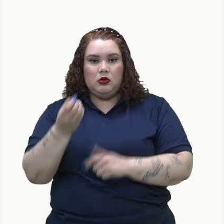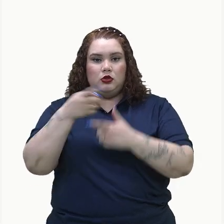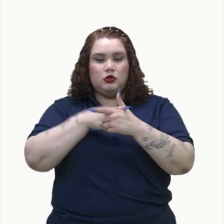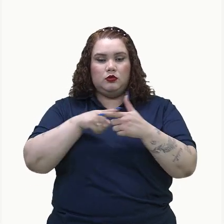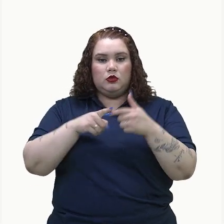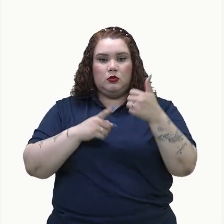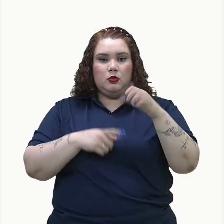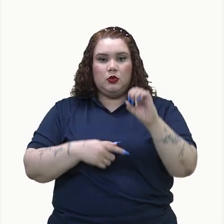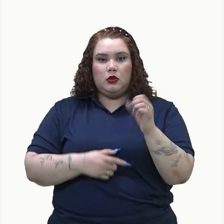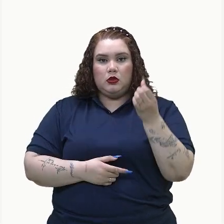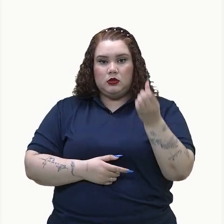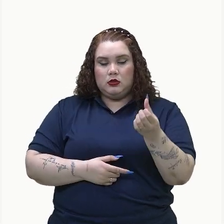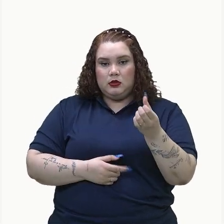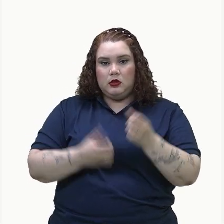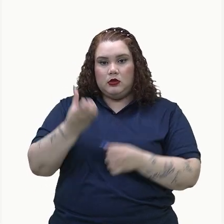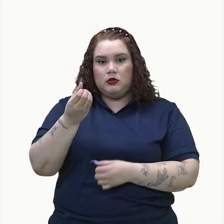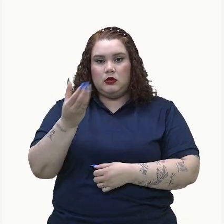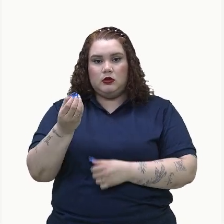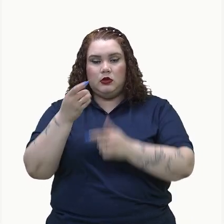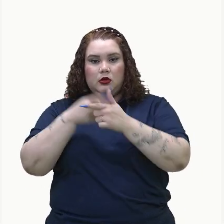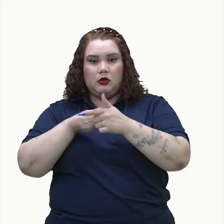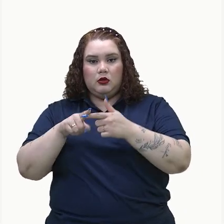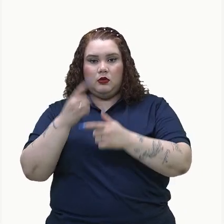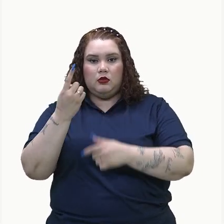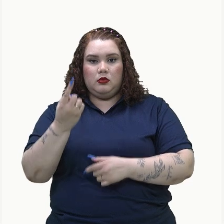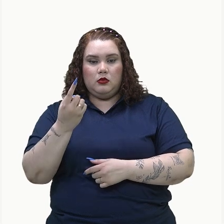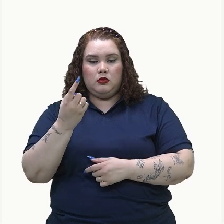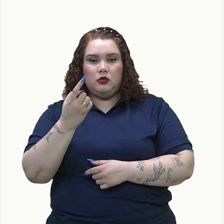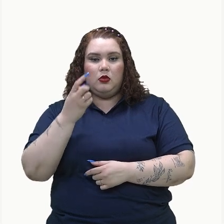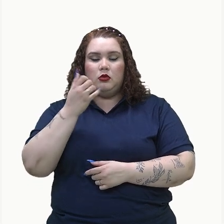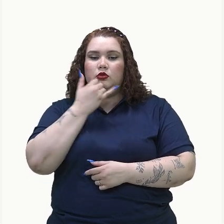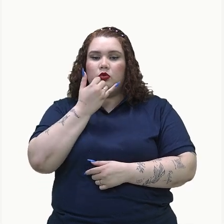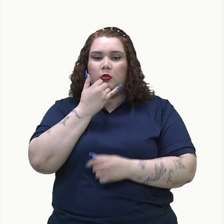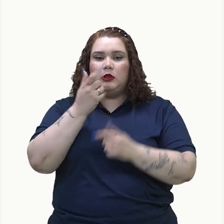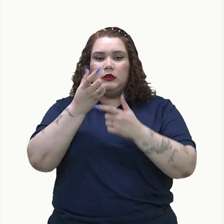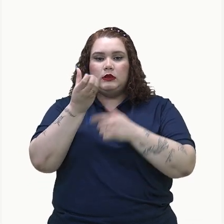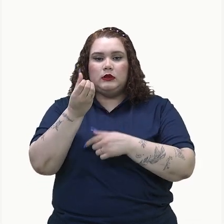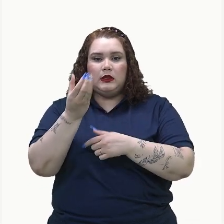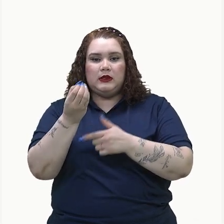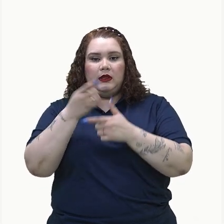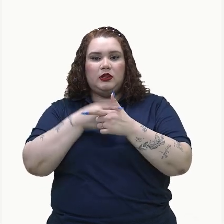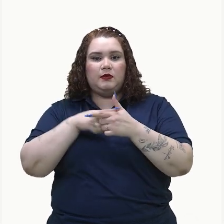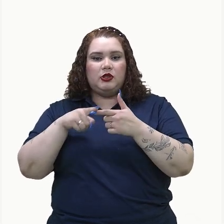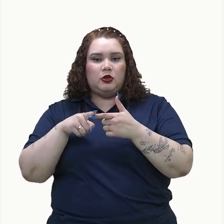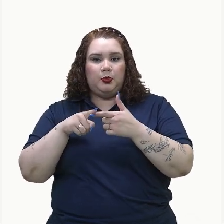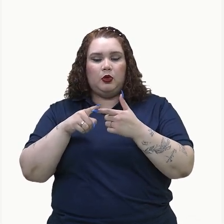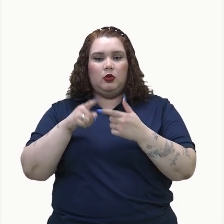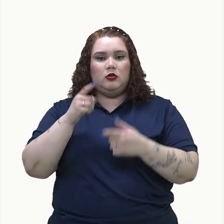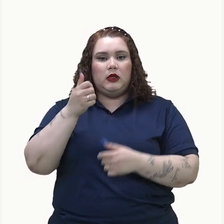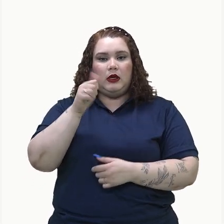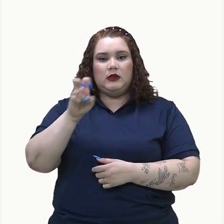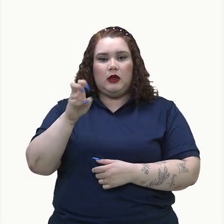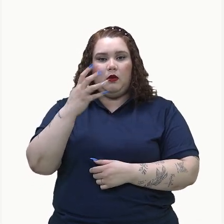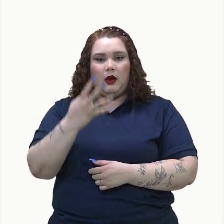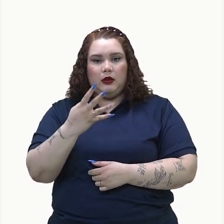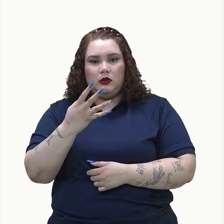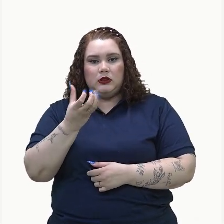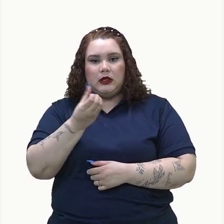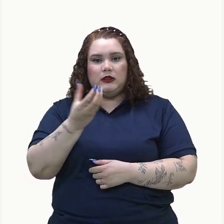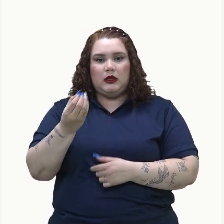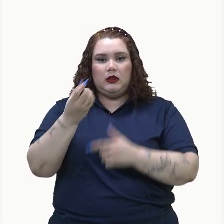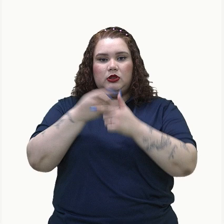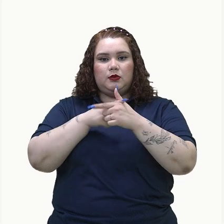6, 60 dividido por 15 é 4 e 60 dividido por 12 é 5. Quando eu